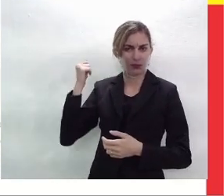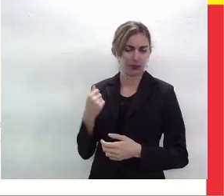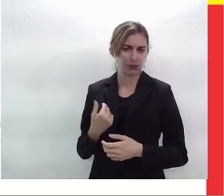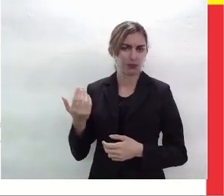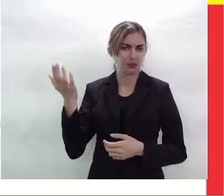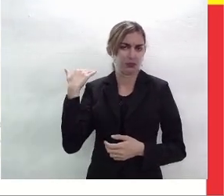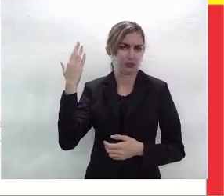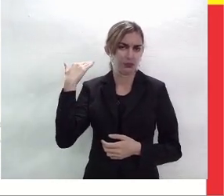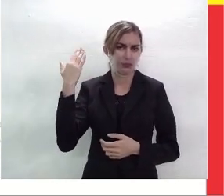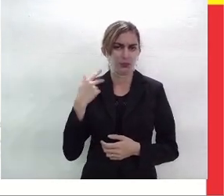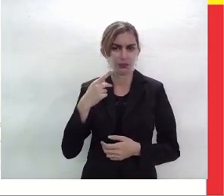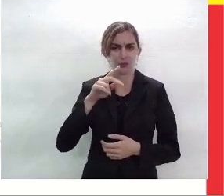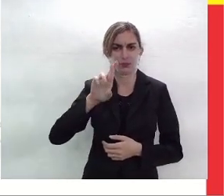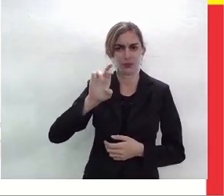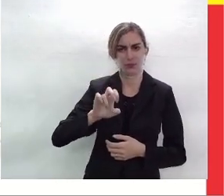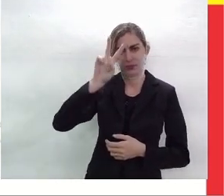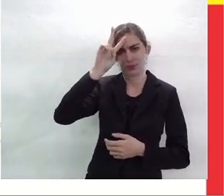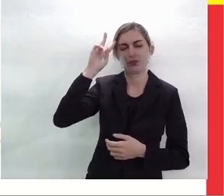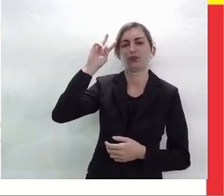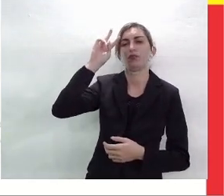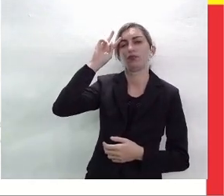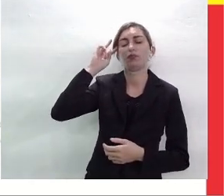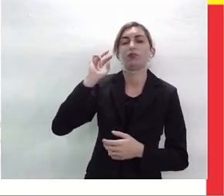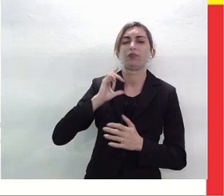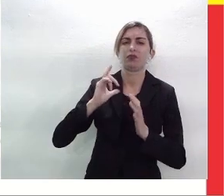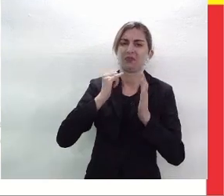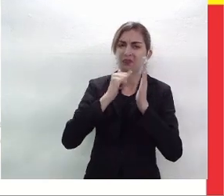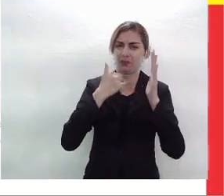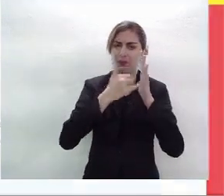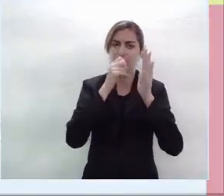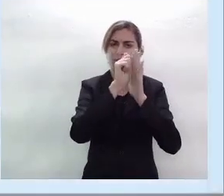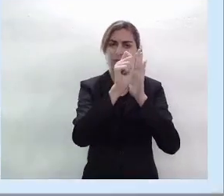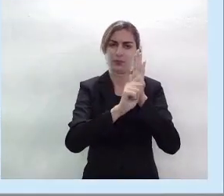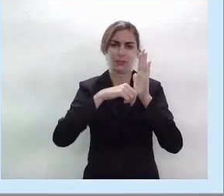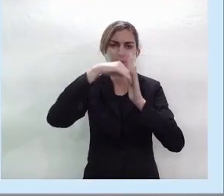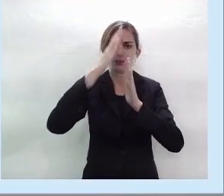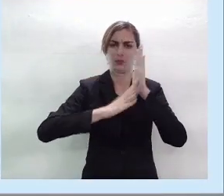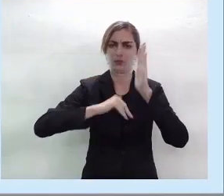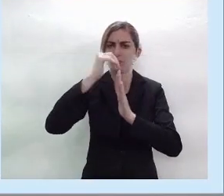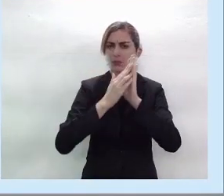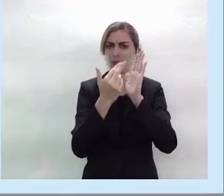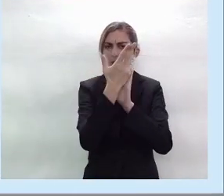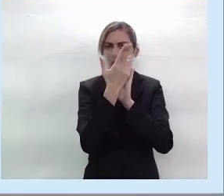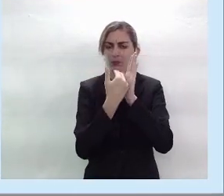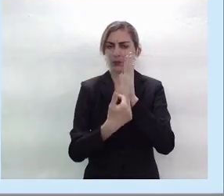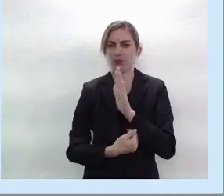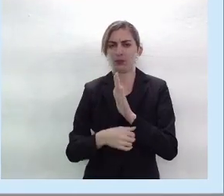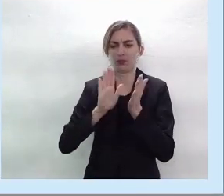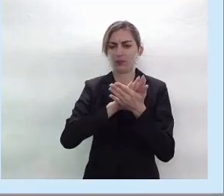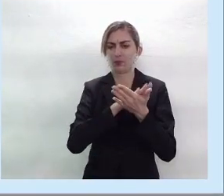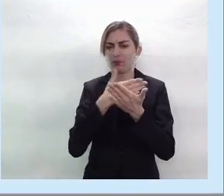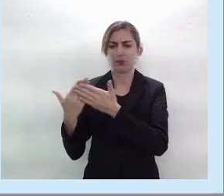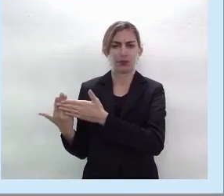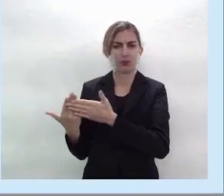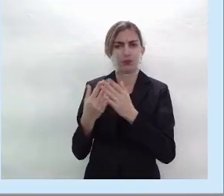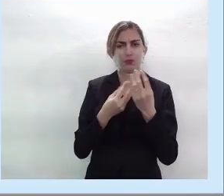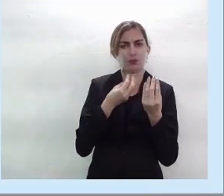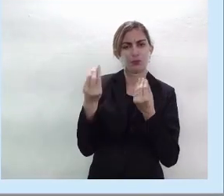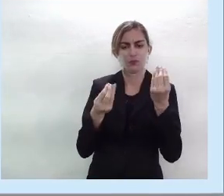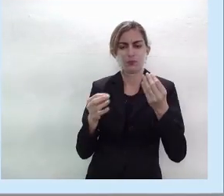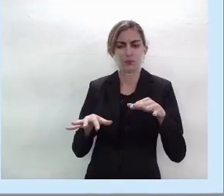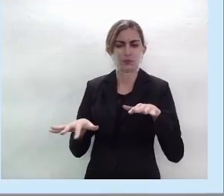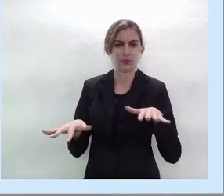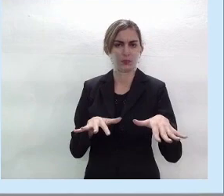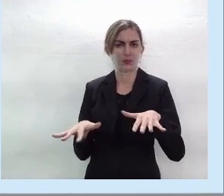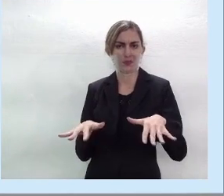lá atrás na pré-história, existem os registros em pinturas rupestres, onde são interpretadas como